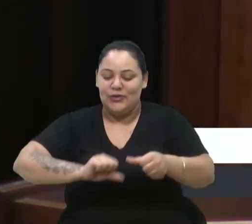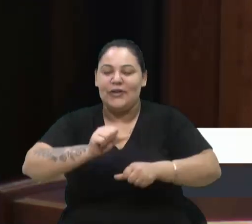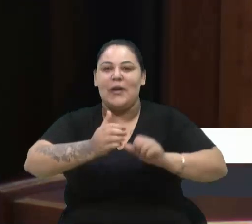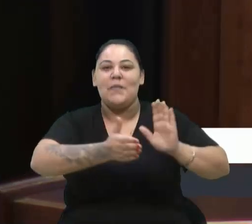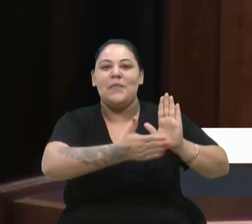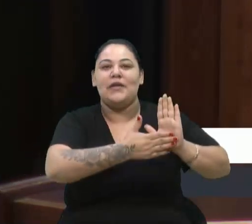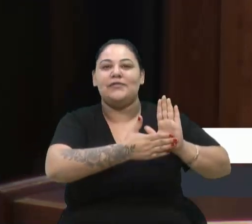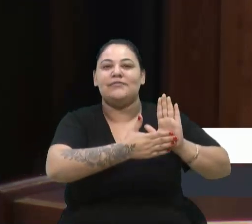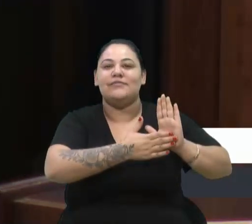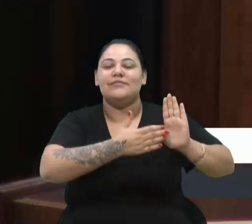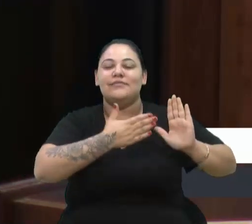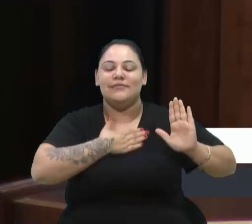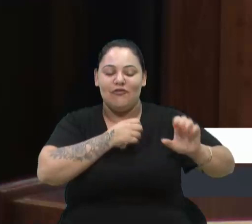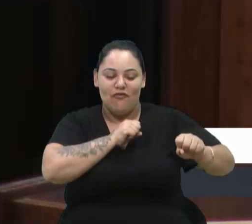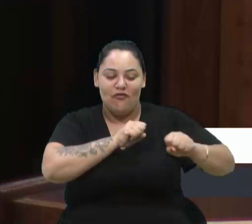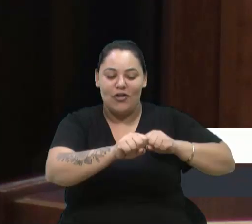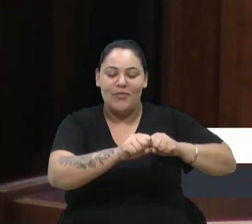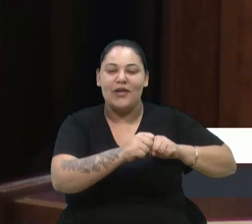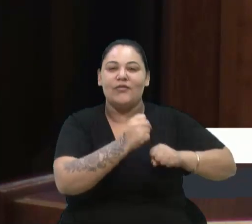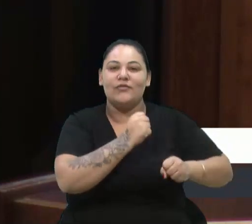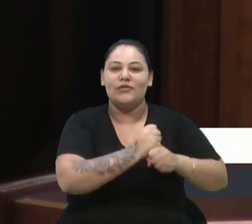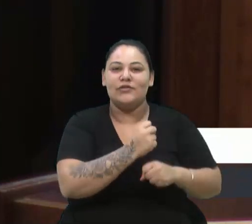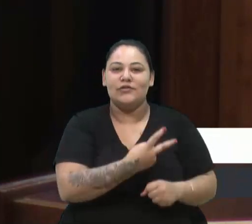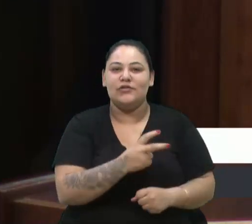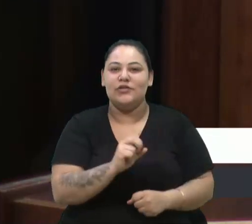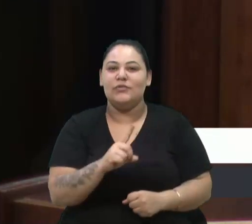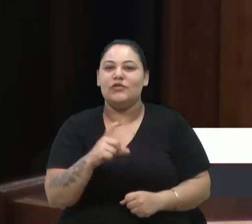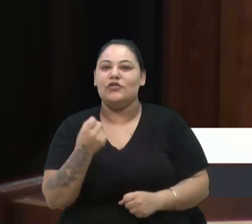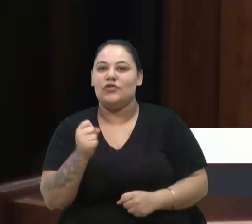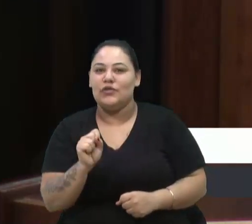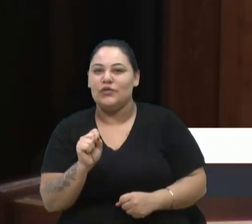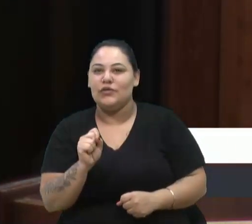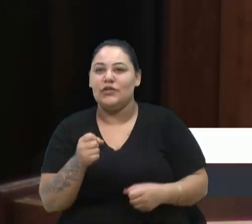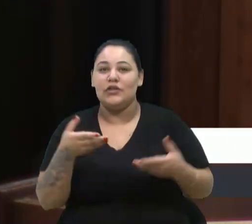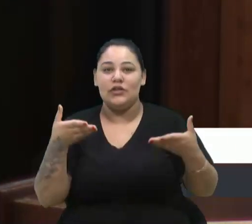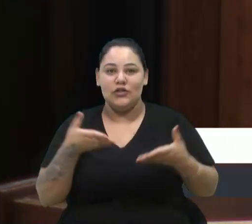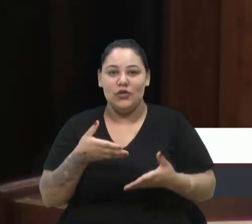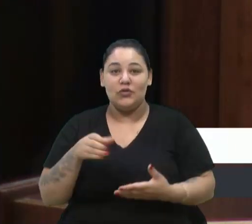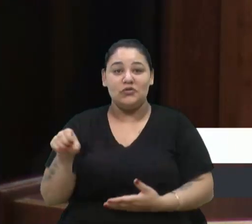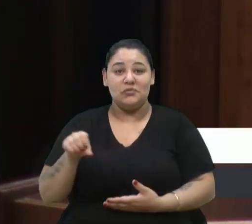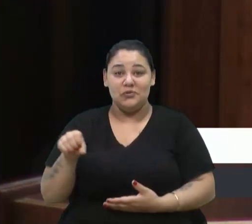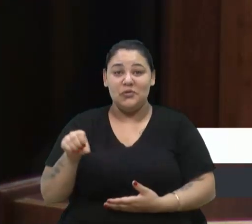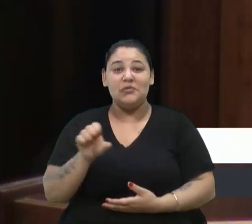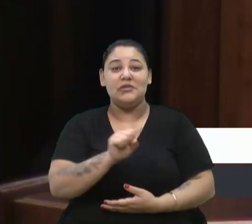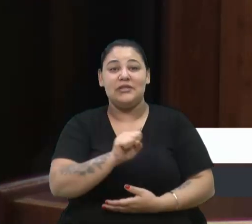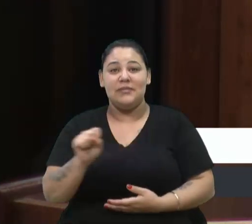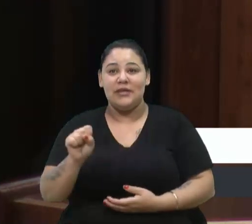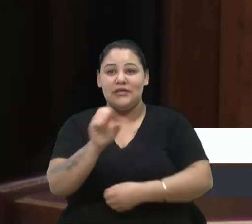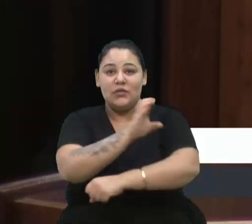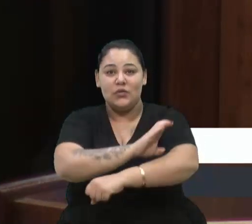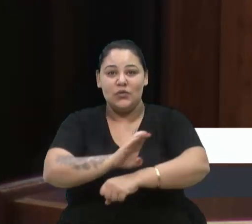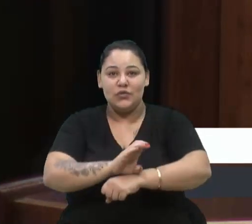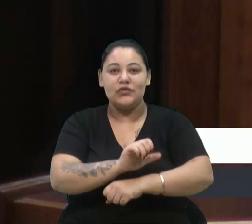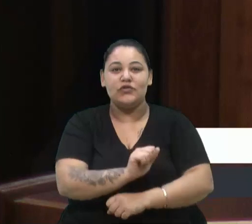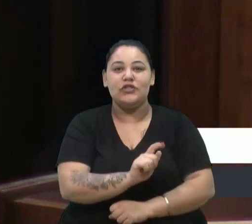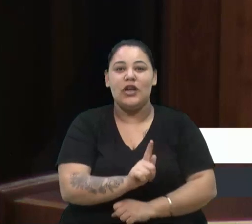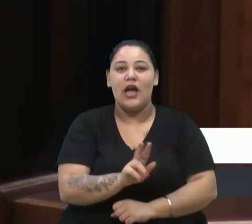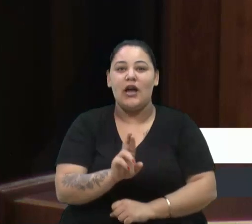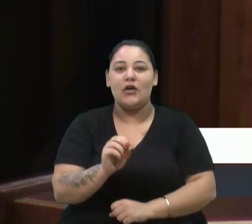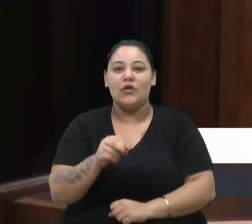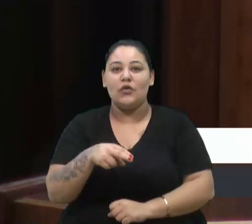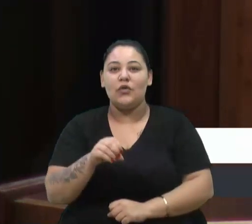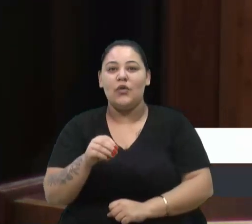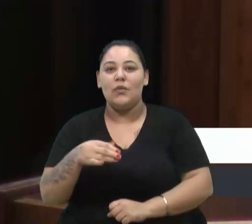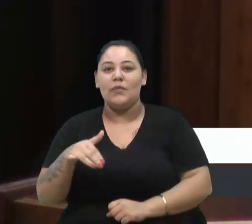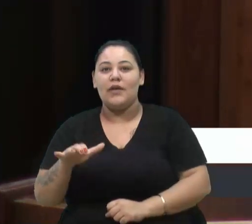formei nessa Serra no ano de 2018 e hoje estou no nono semestre do curso de agronomia permaneça morando com a minha família